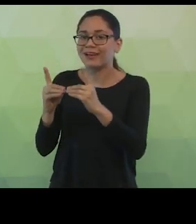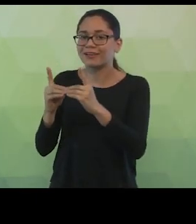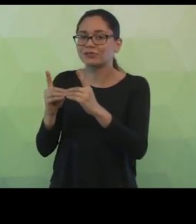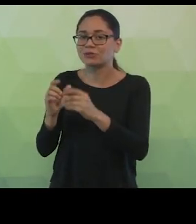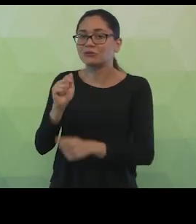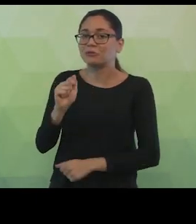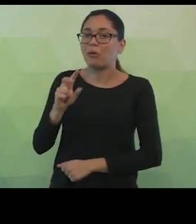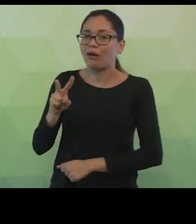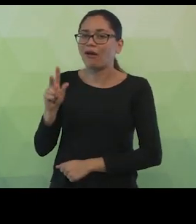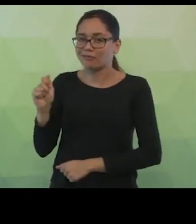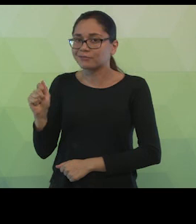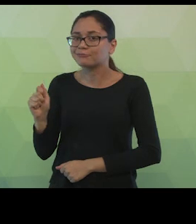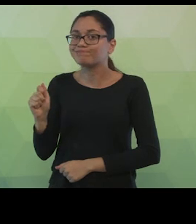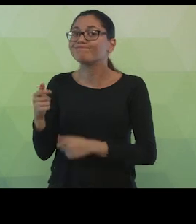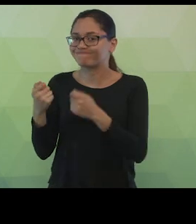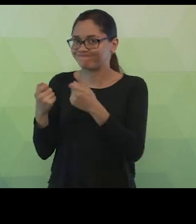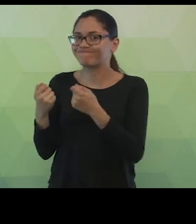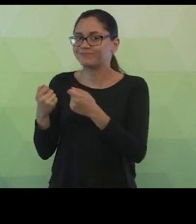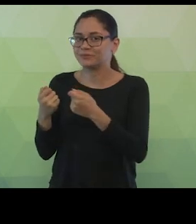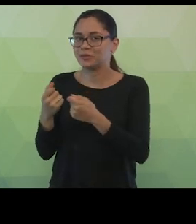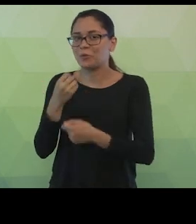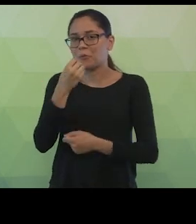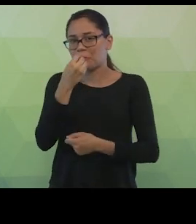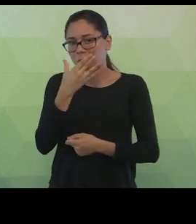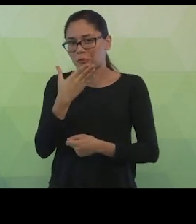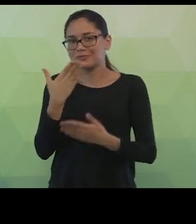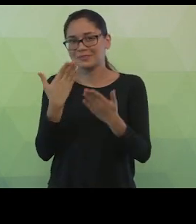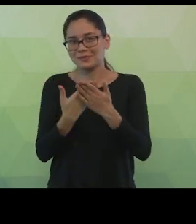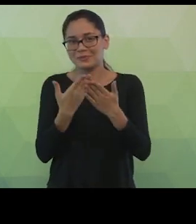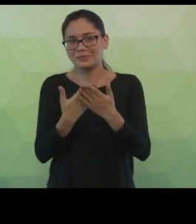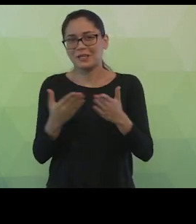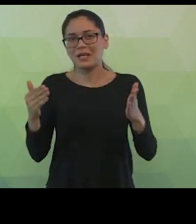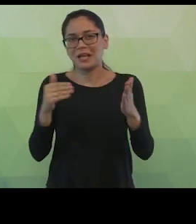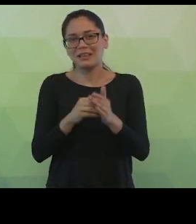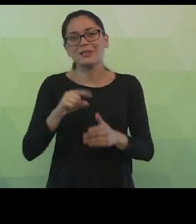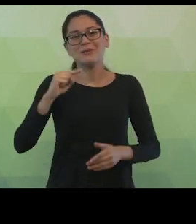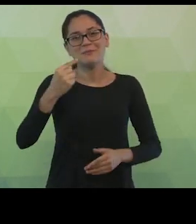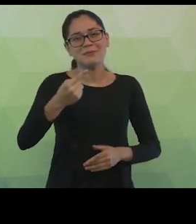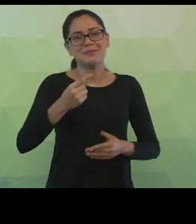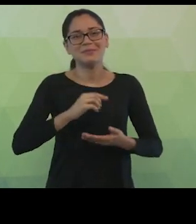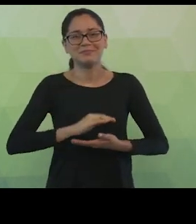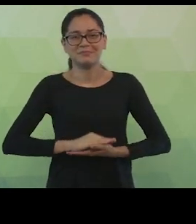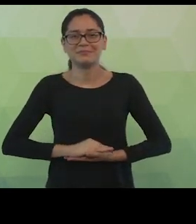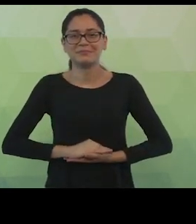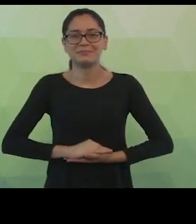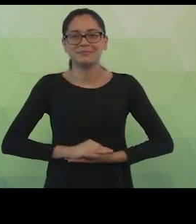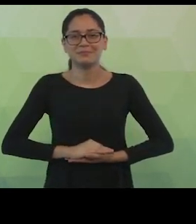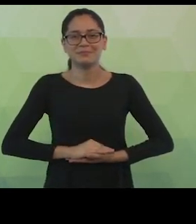postado na sala de aula. Bons estudos e até a próxima videoaula!